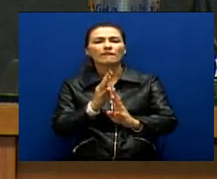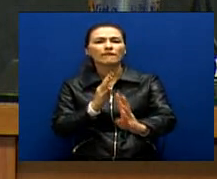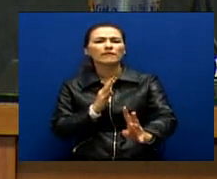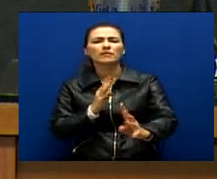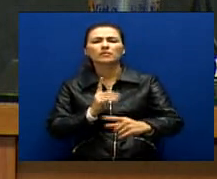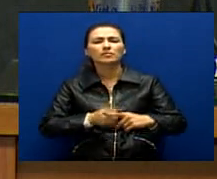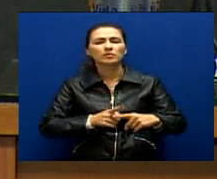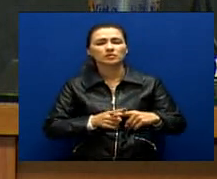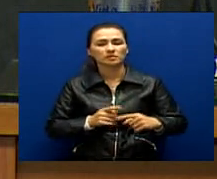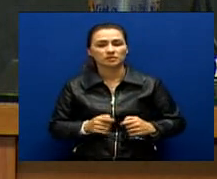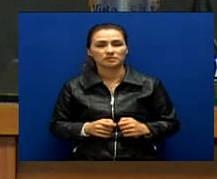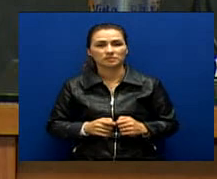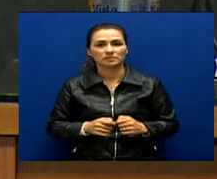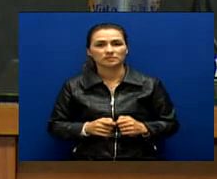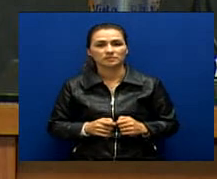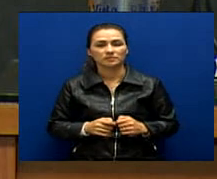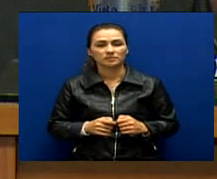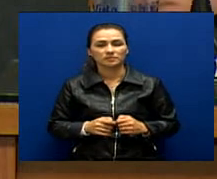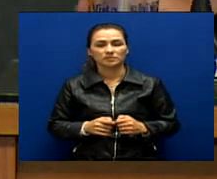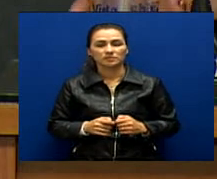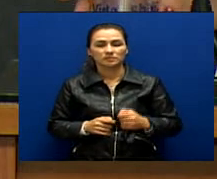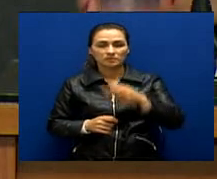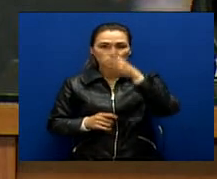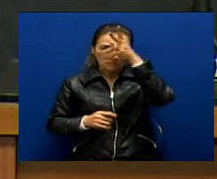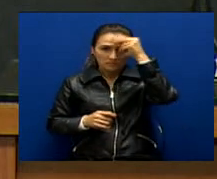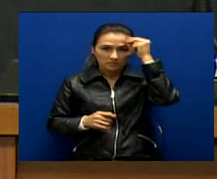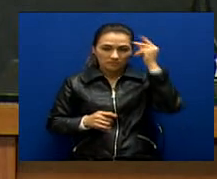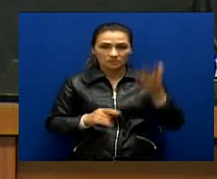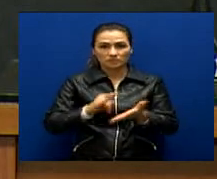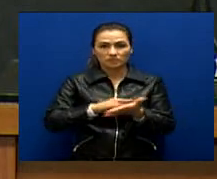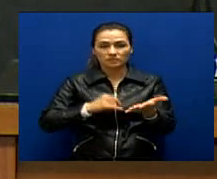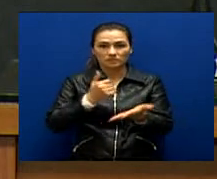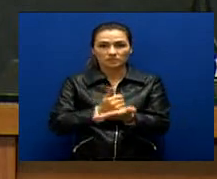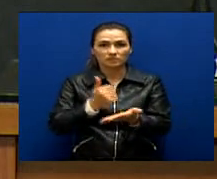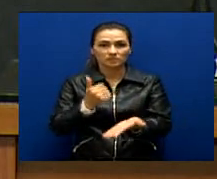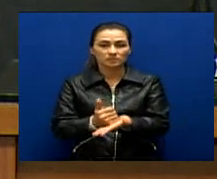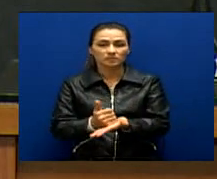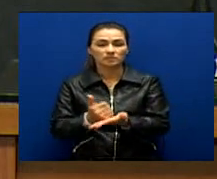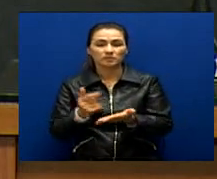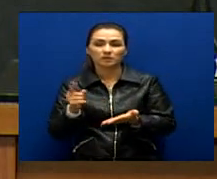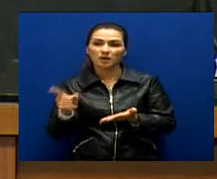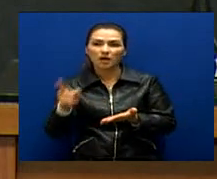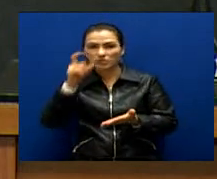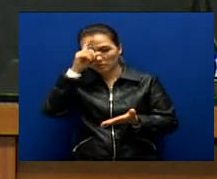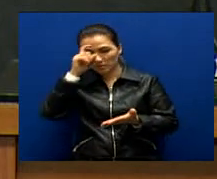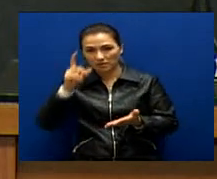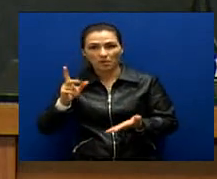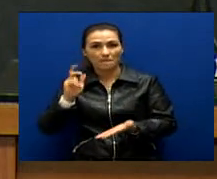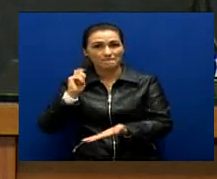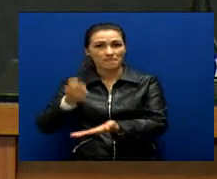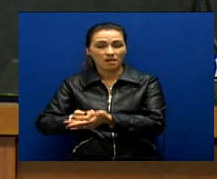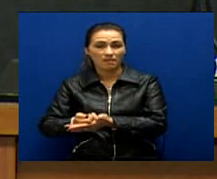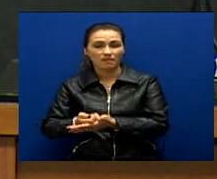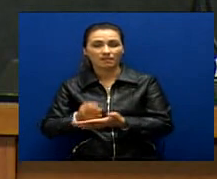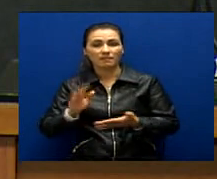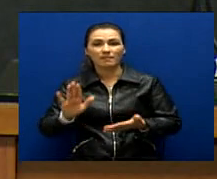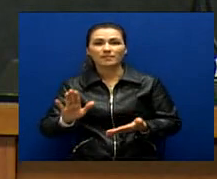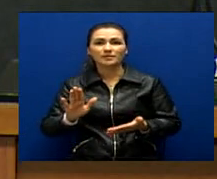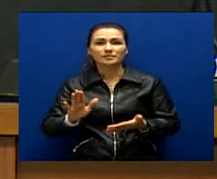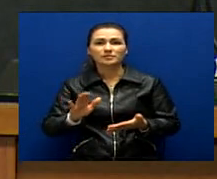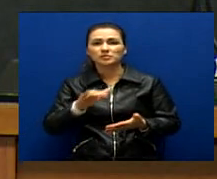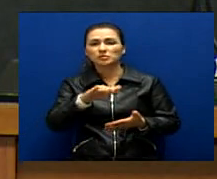contrato do governo com o hospital prevê que são poucas vagas vamos cobrar melhores contratos vão cobrar que havia leito